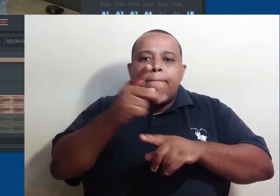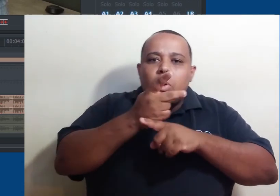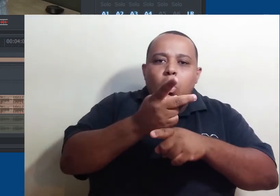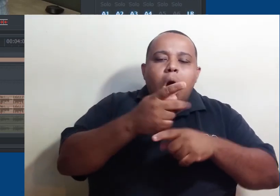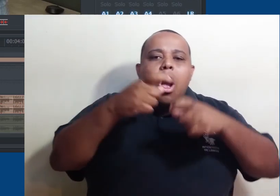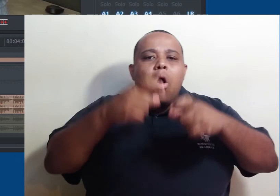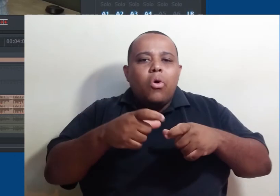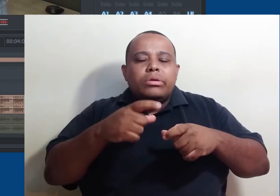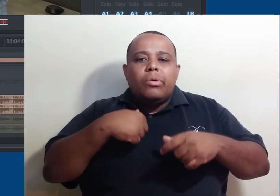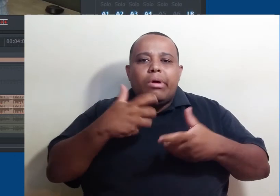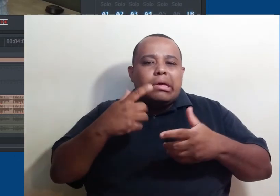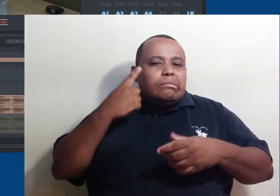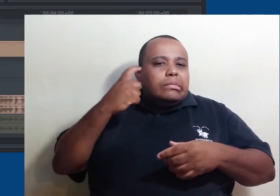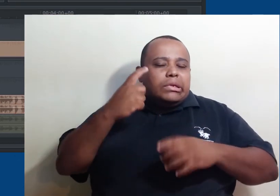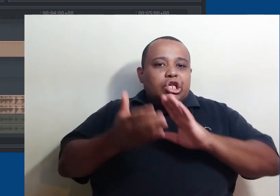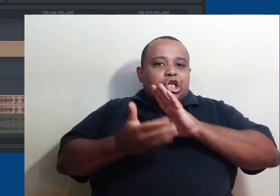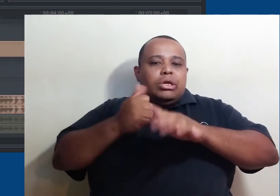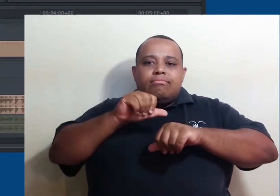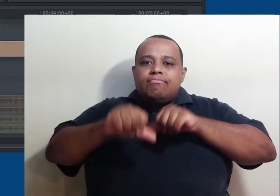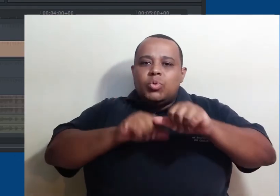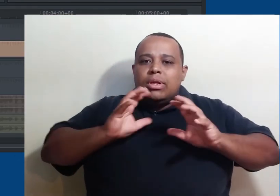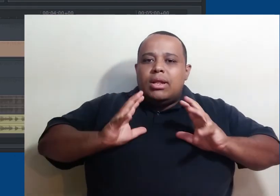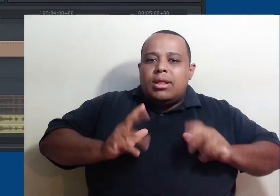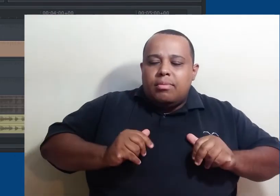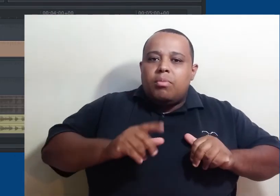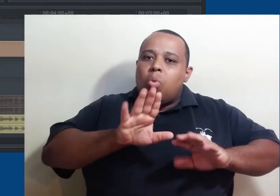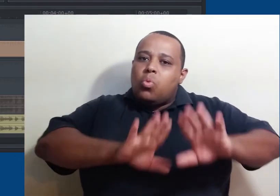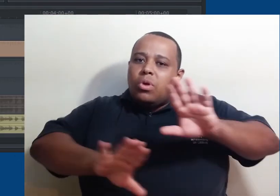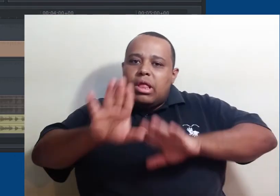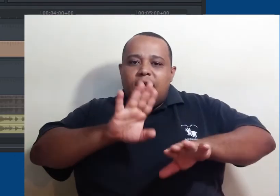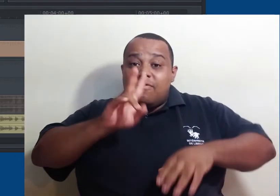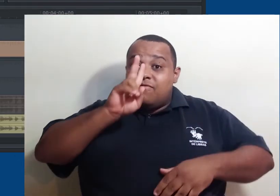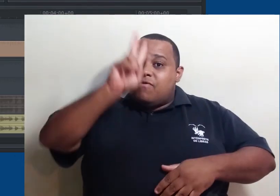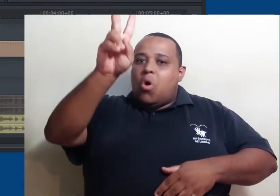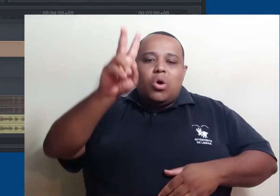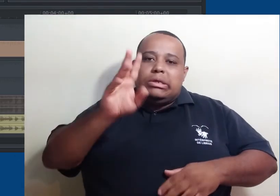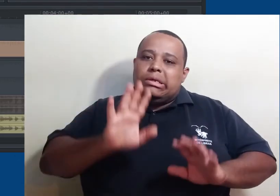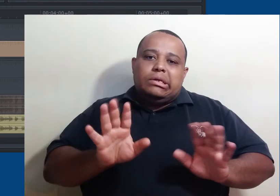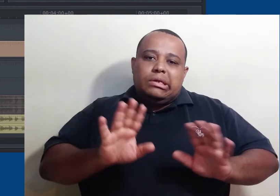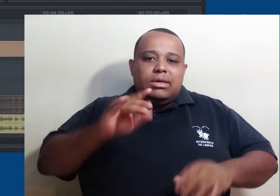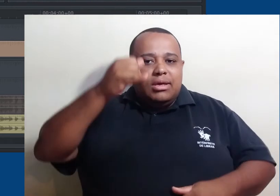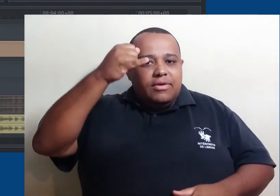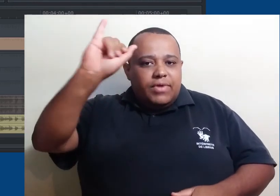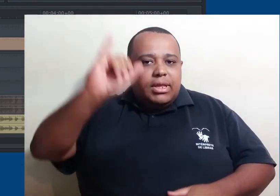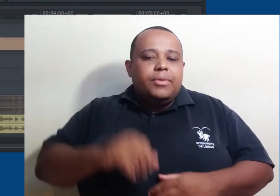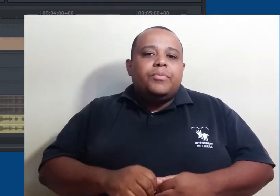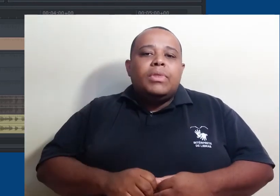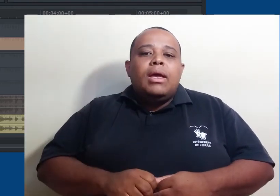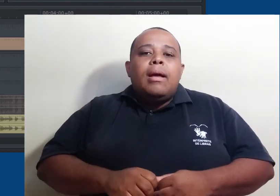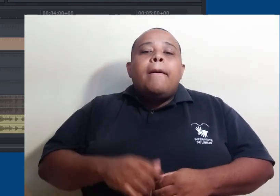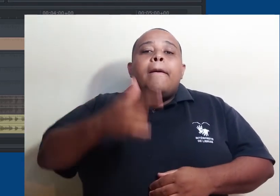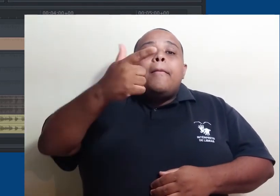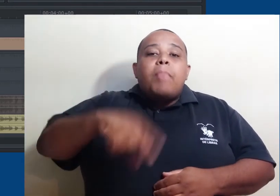vocês precisarem tentar tirar um pouco desse ruído. Por último, eu acho que vale a gente adicionar uma música, assim, só por diversão também. Então, adicionei